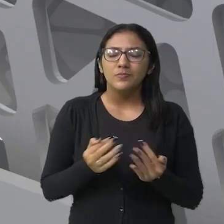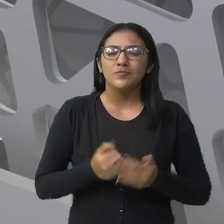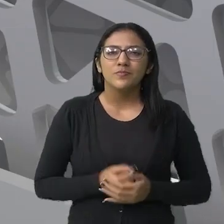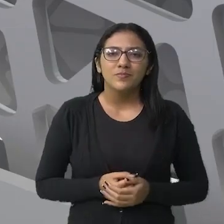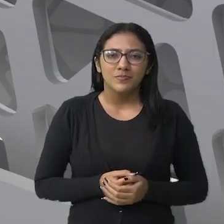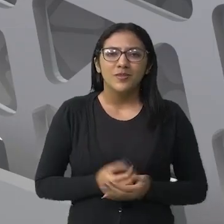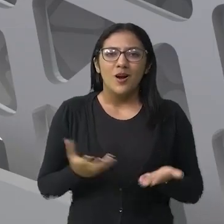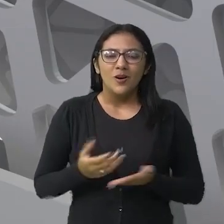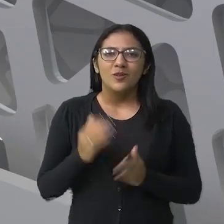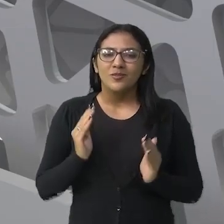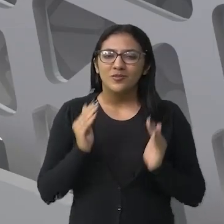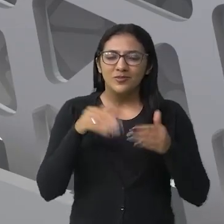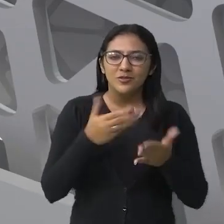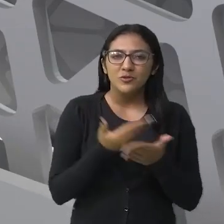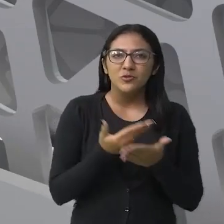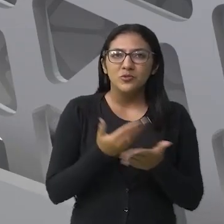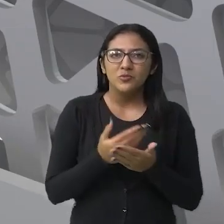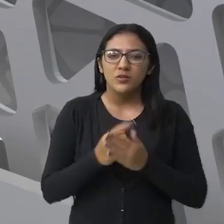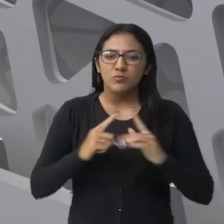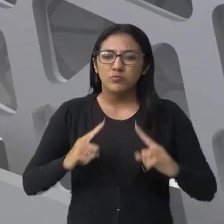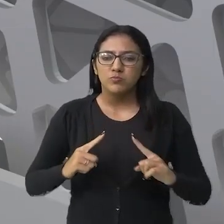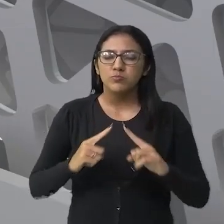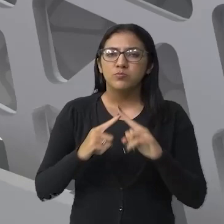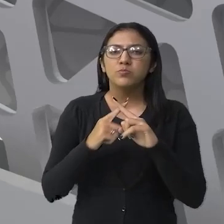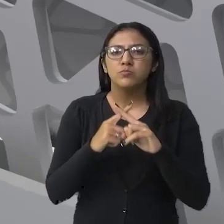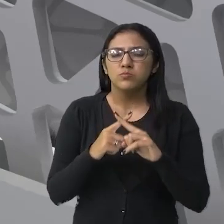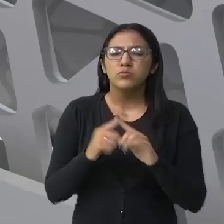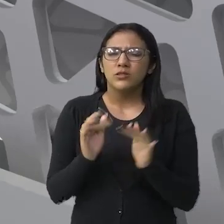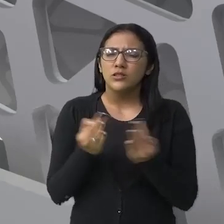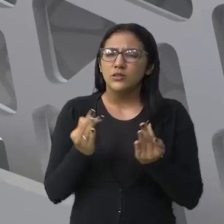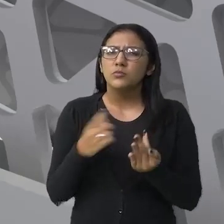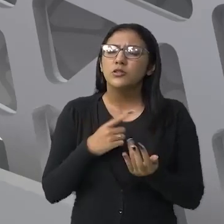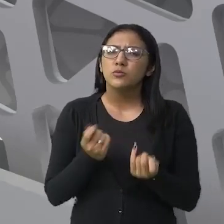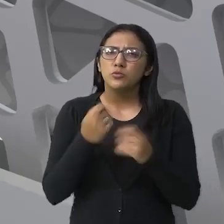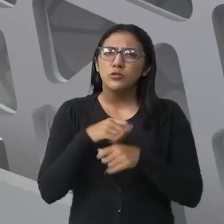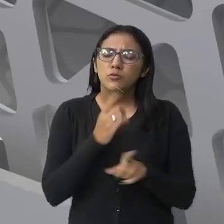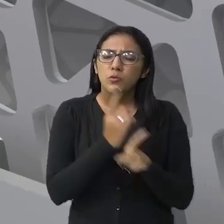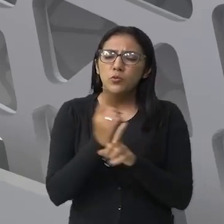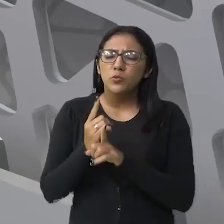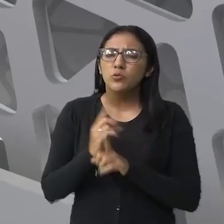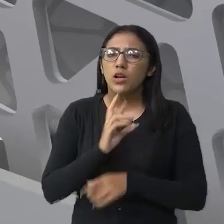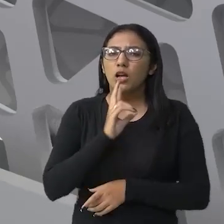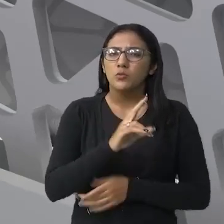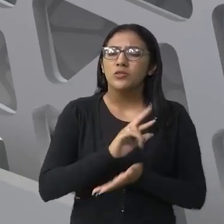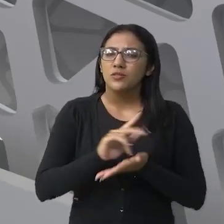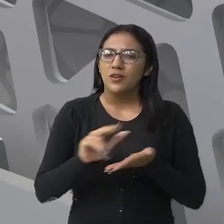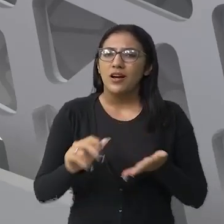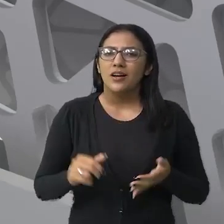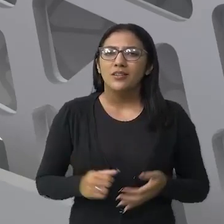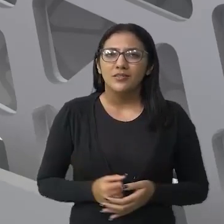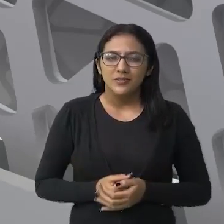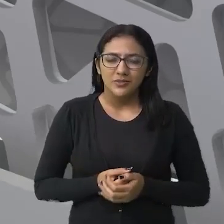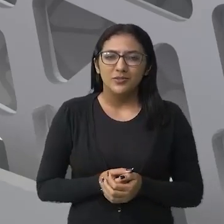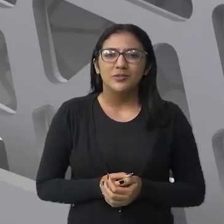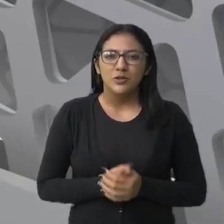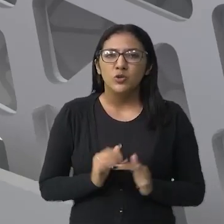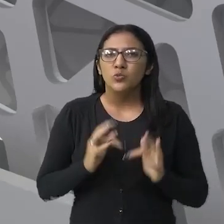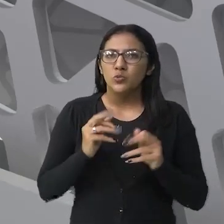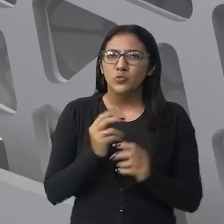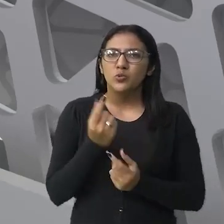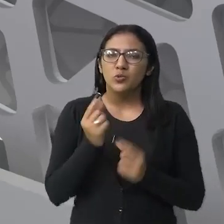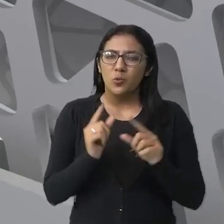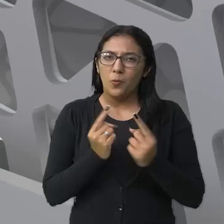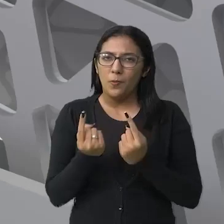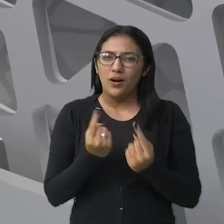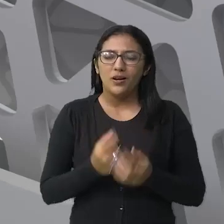nesse momento, trabalhar aí a regra de 3 simples para a gente encontrar aí a solução dos nossos problemas envolvendo aí a